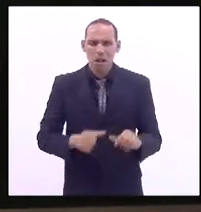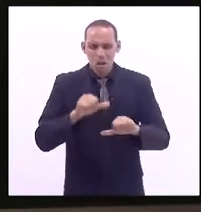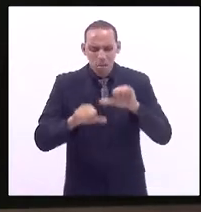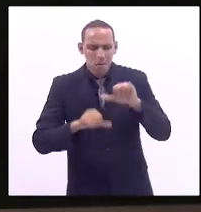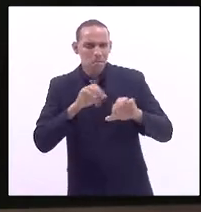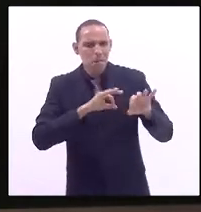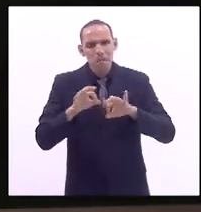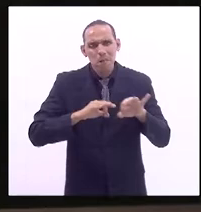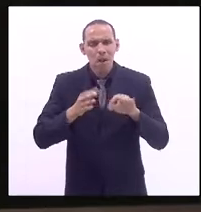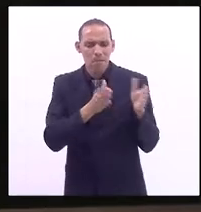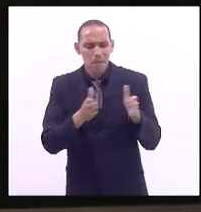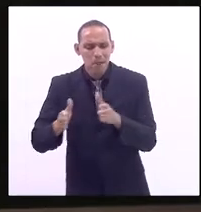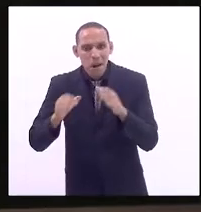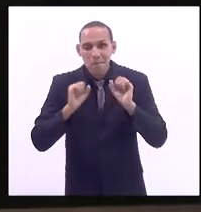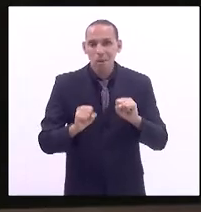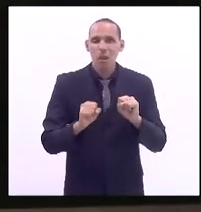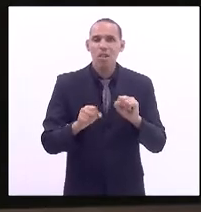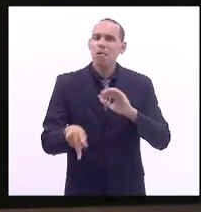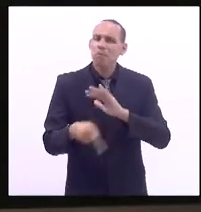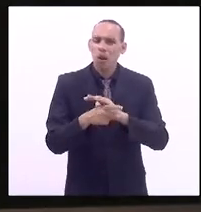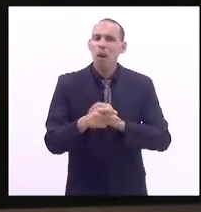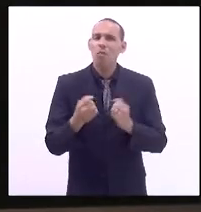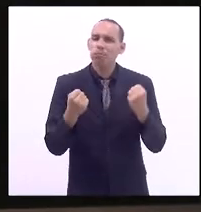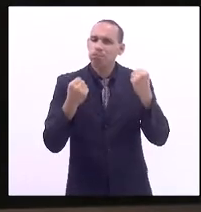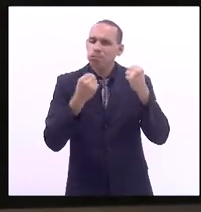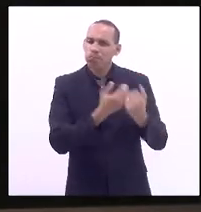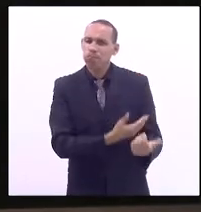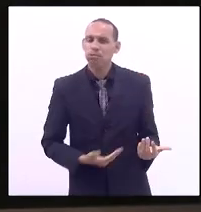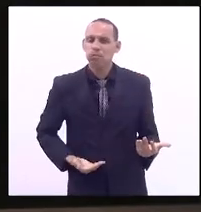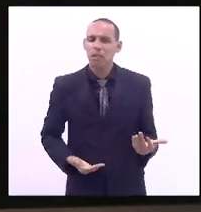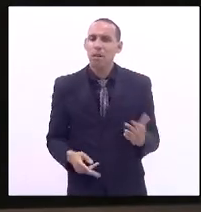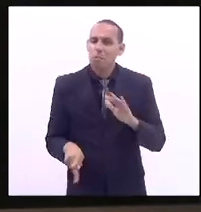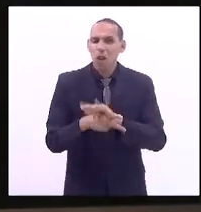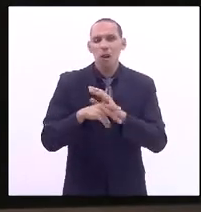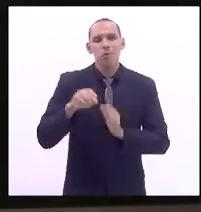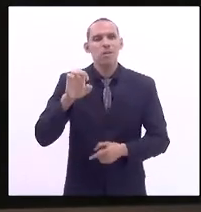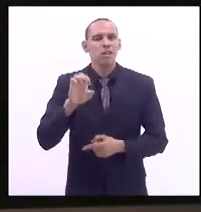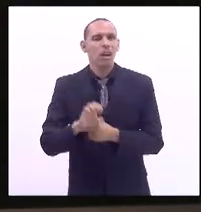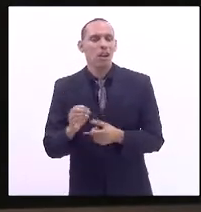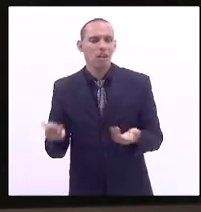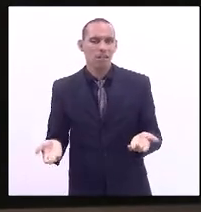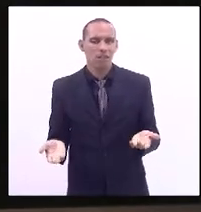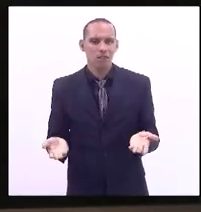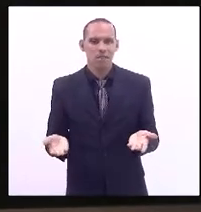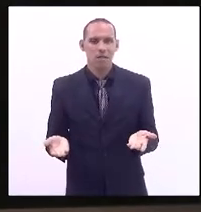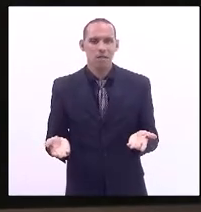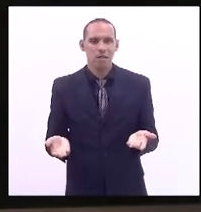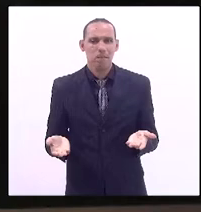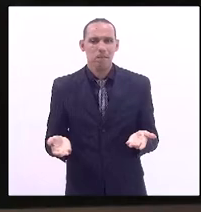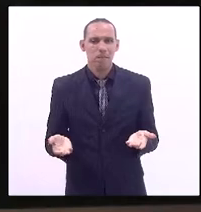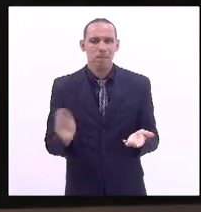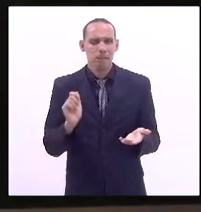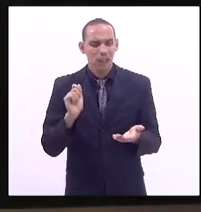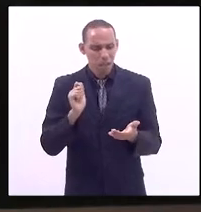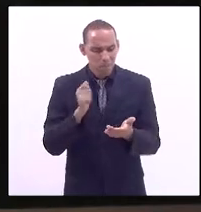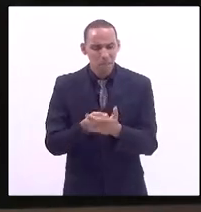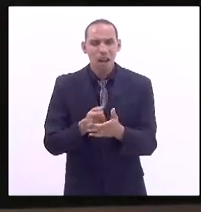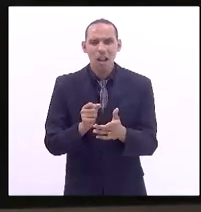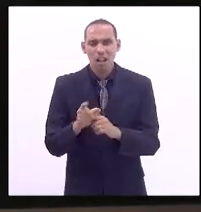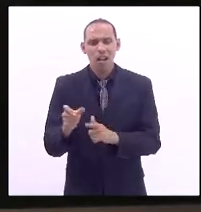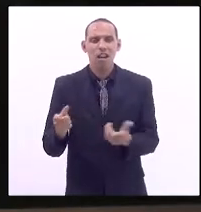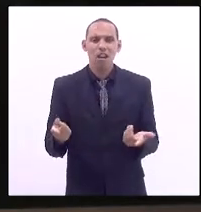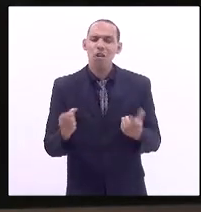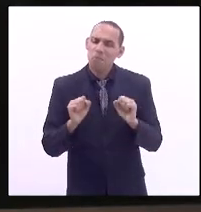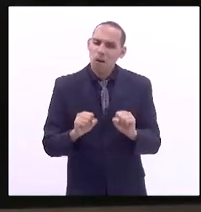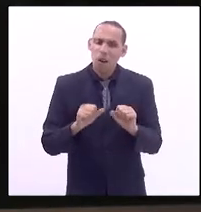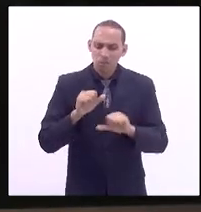reorganizados a gente tem imóveis do poder público imóveis do estado em que se paga aluguel poderia